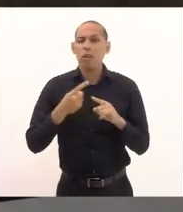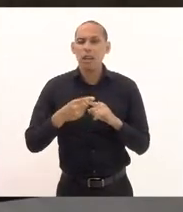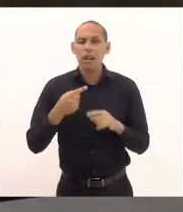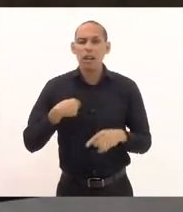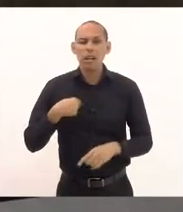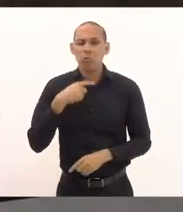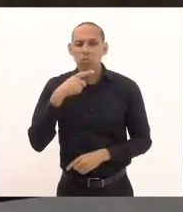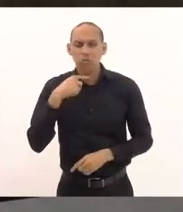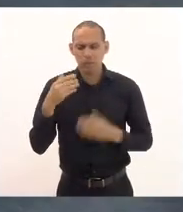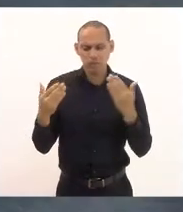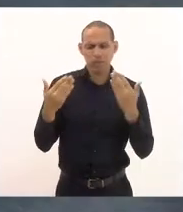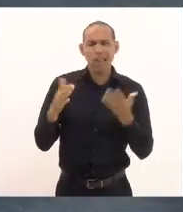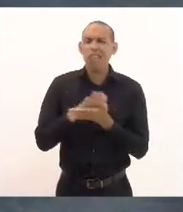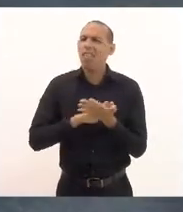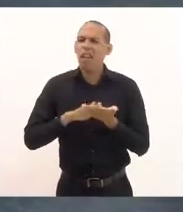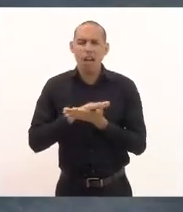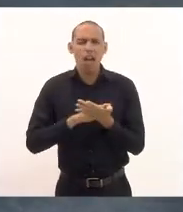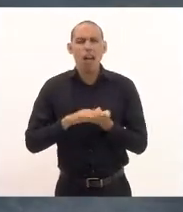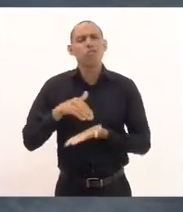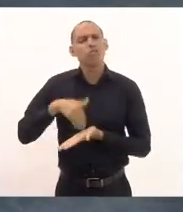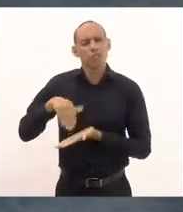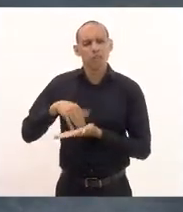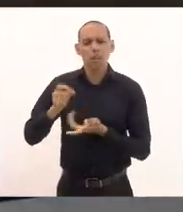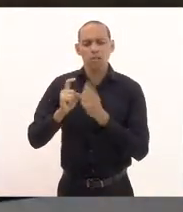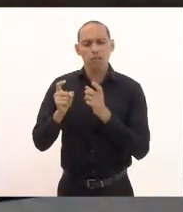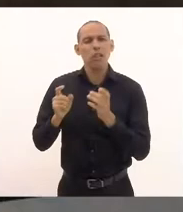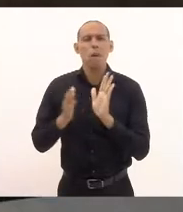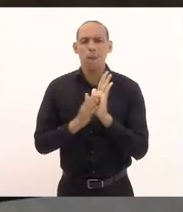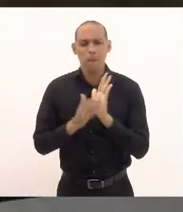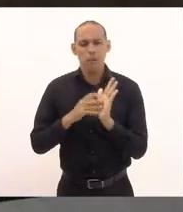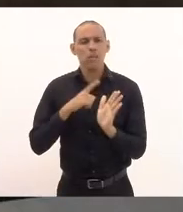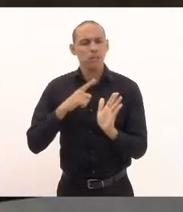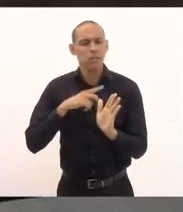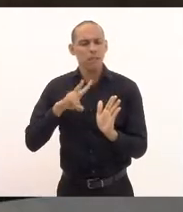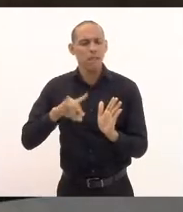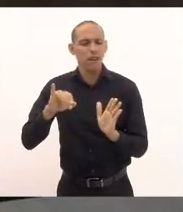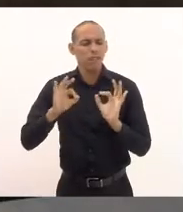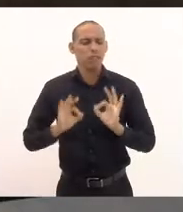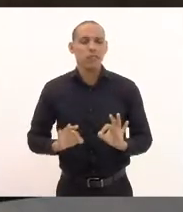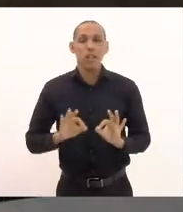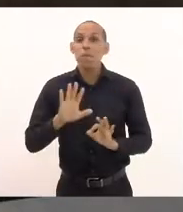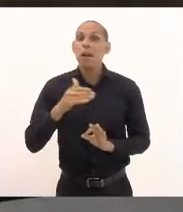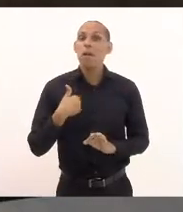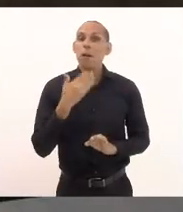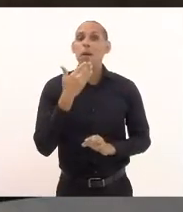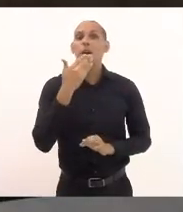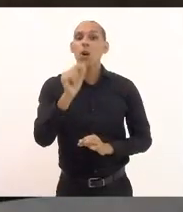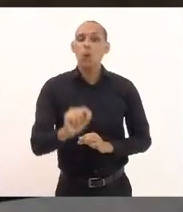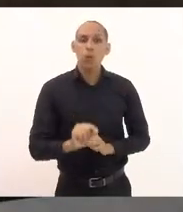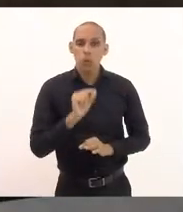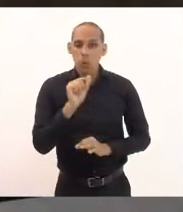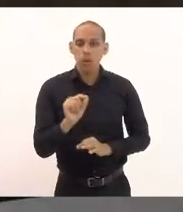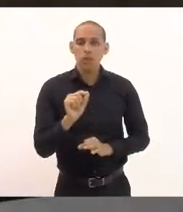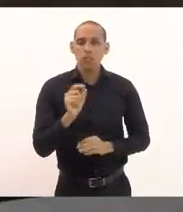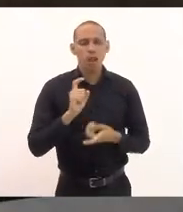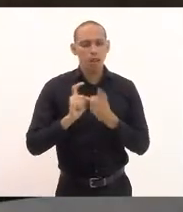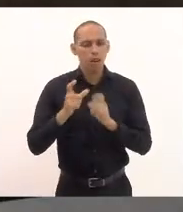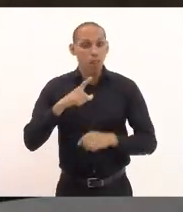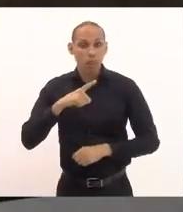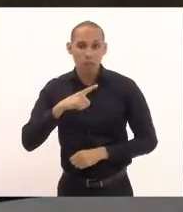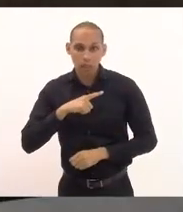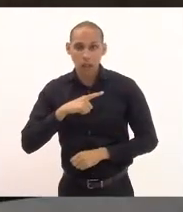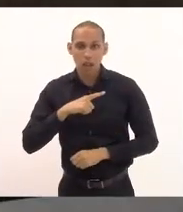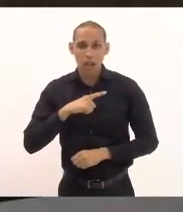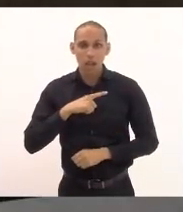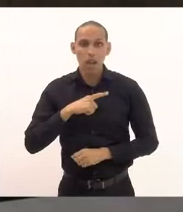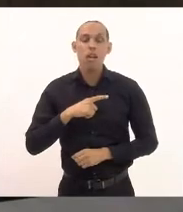que o secretário vai acolher uma reunião de propostas. Agora, pedir a Vossa Excelência que, feita essa reunião e